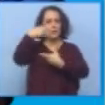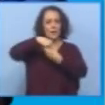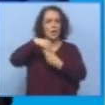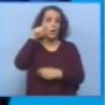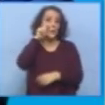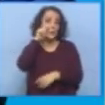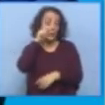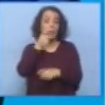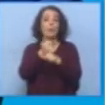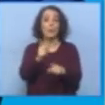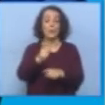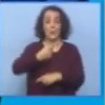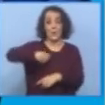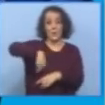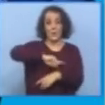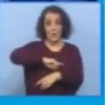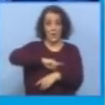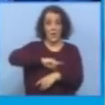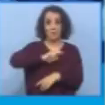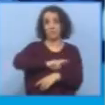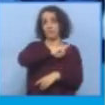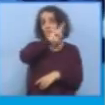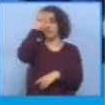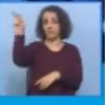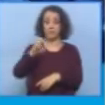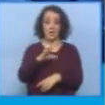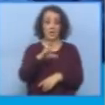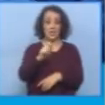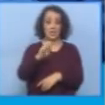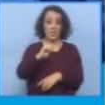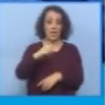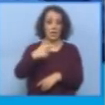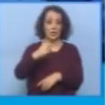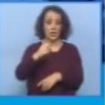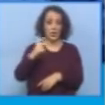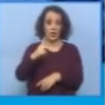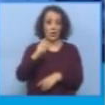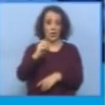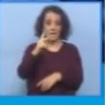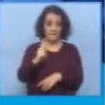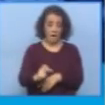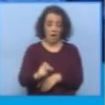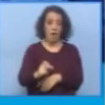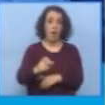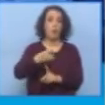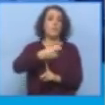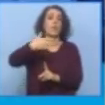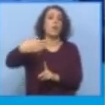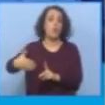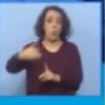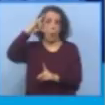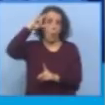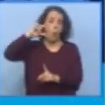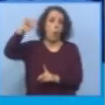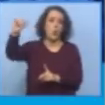nós, quando fomos a Czestochowa em 91, era muito mais longe. O grupo